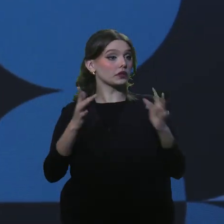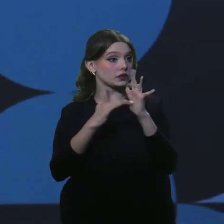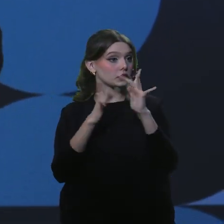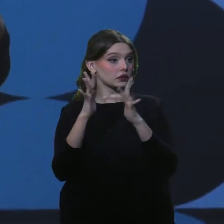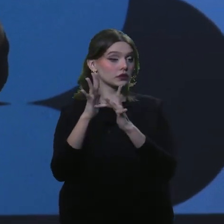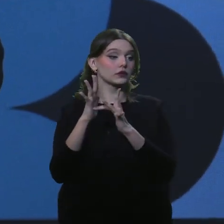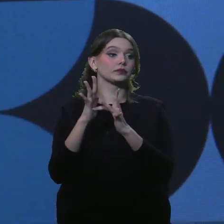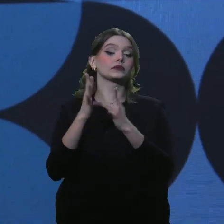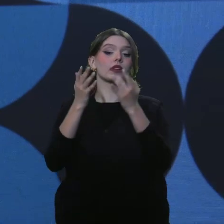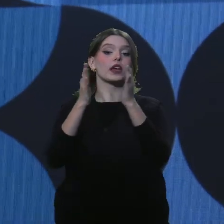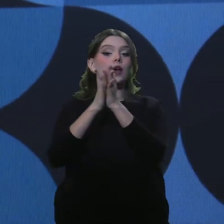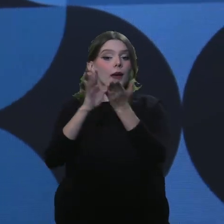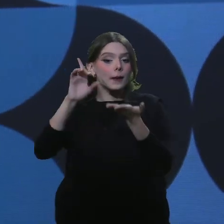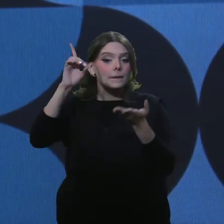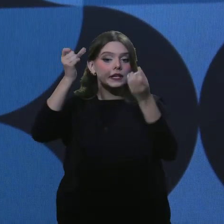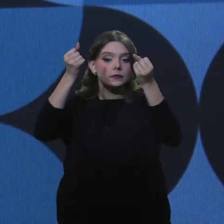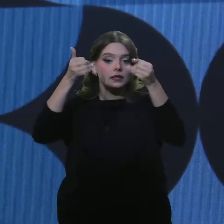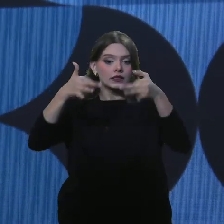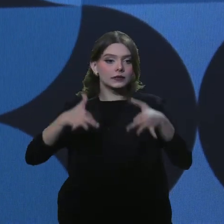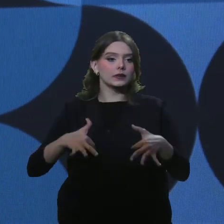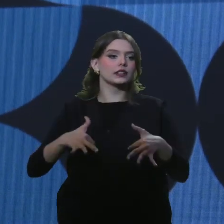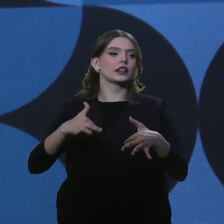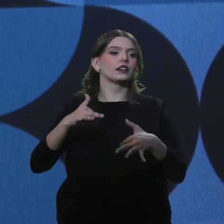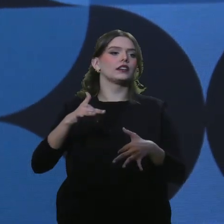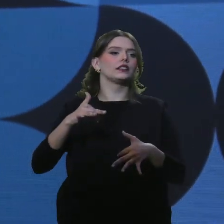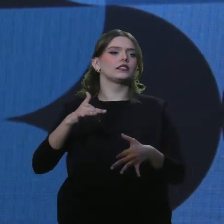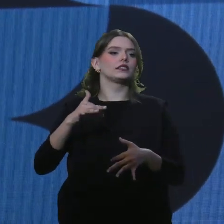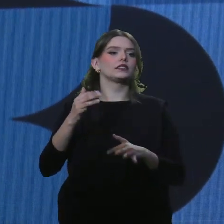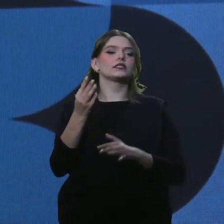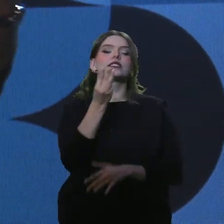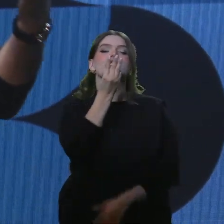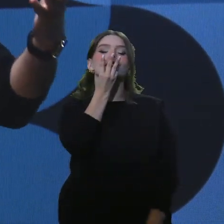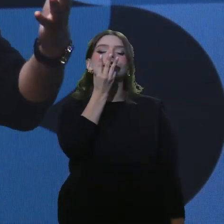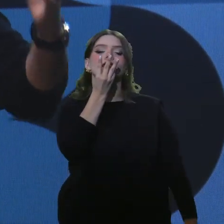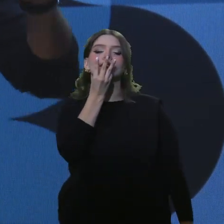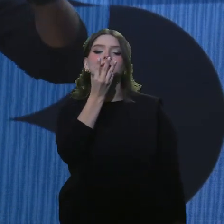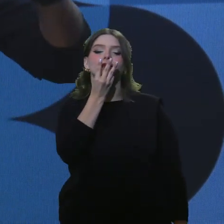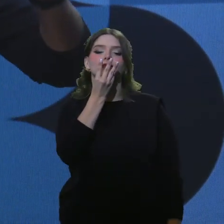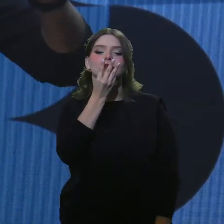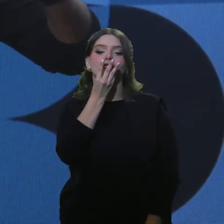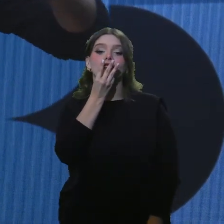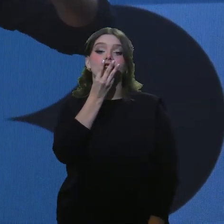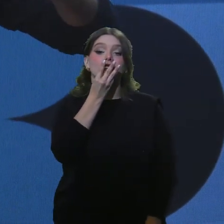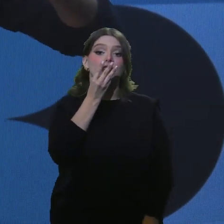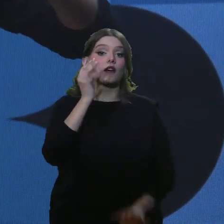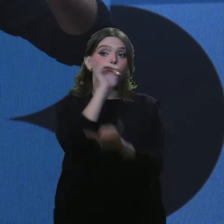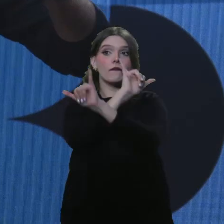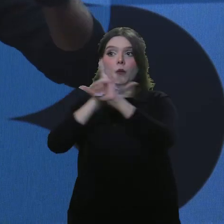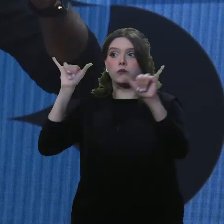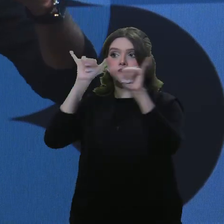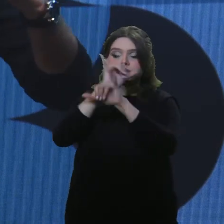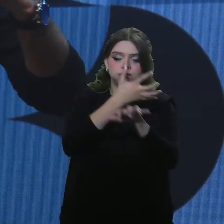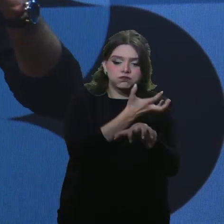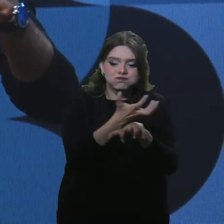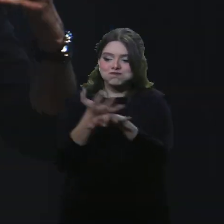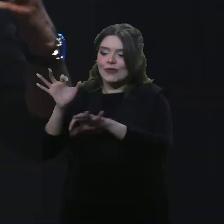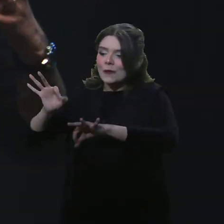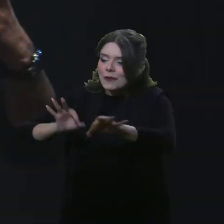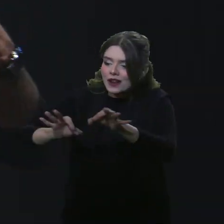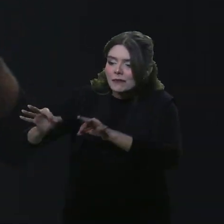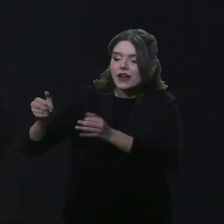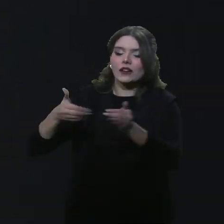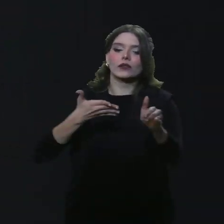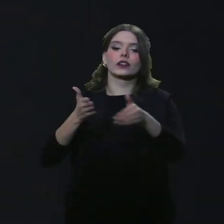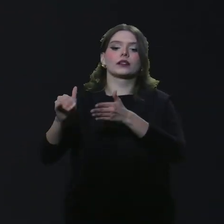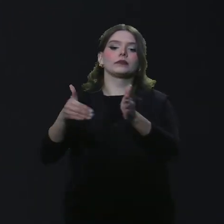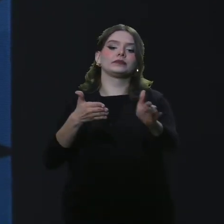E a Bíblia vai falar, lá em Isaías 40, que ele é a voz que clama do deserto, aquele que prepara o caminho.